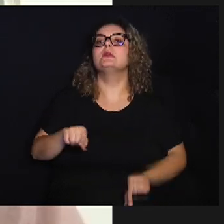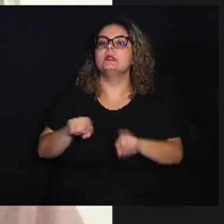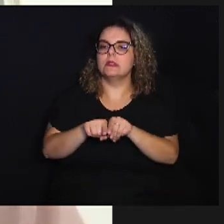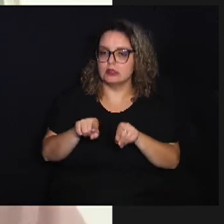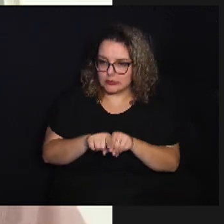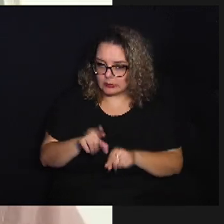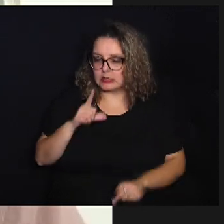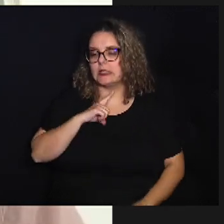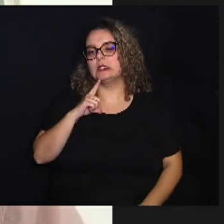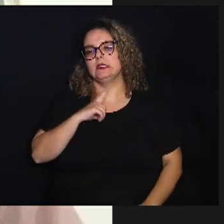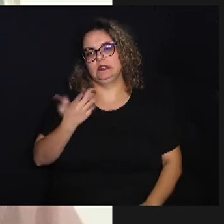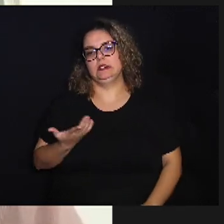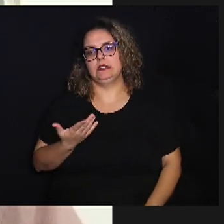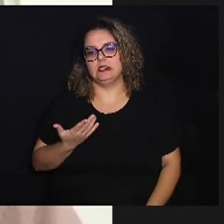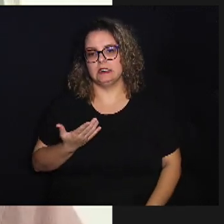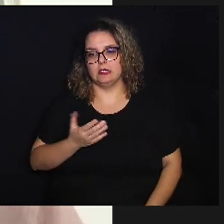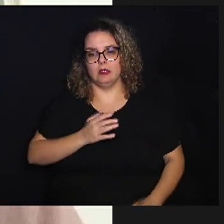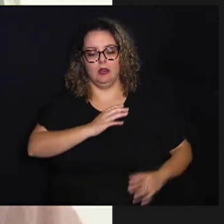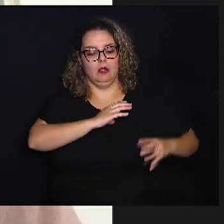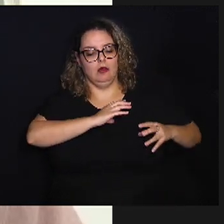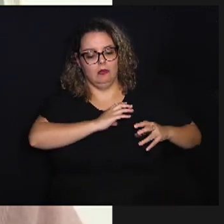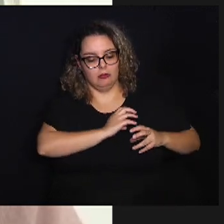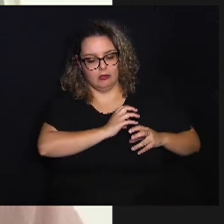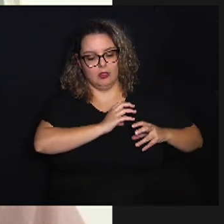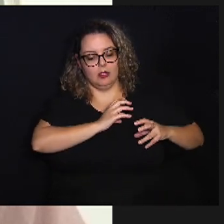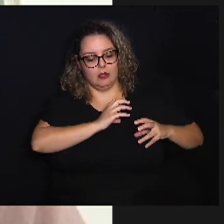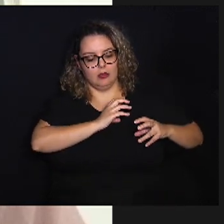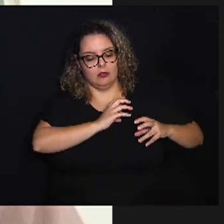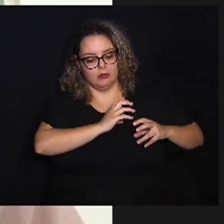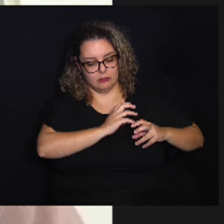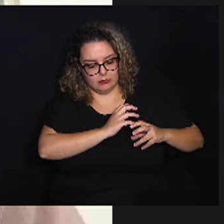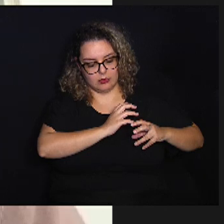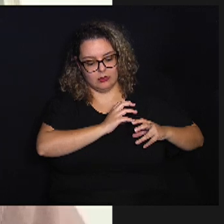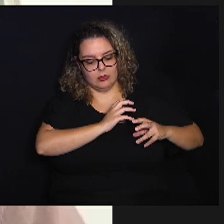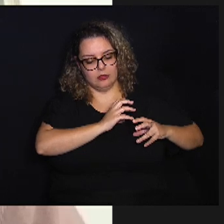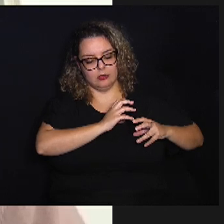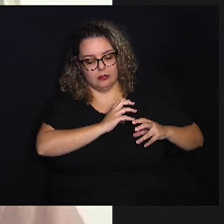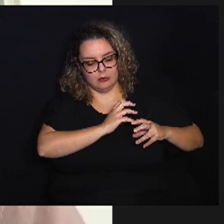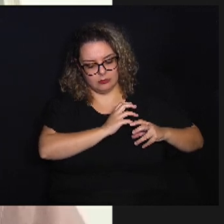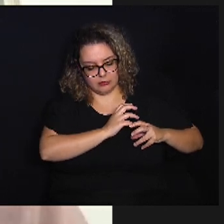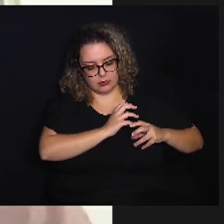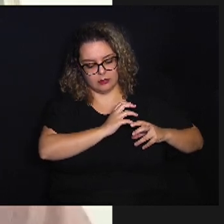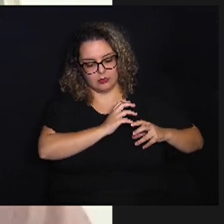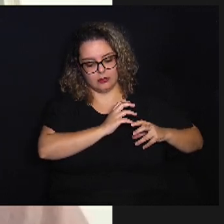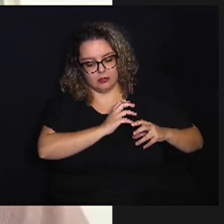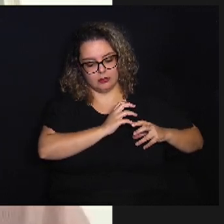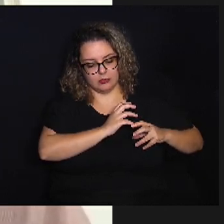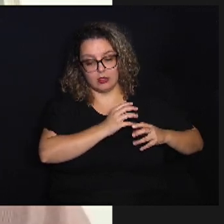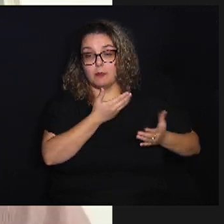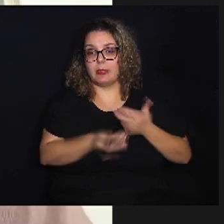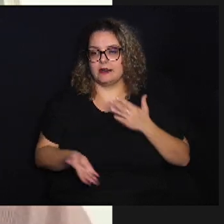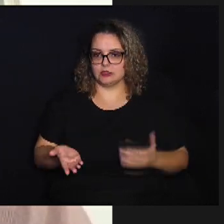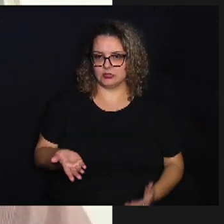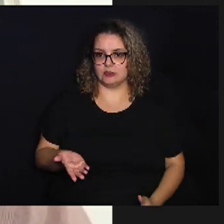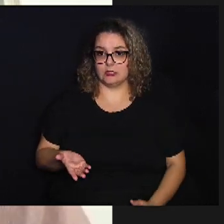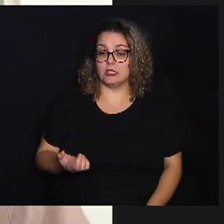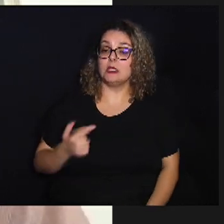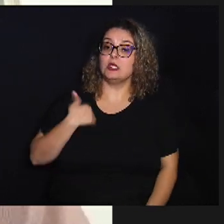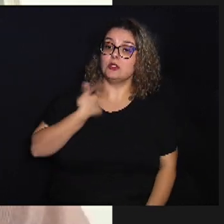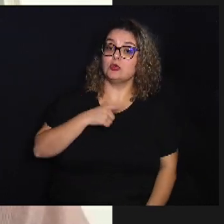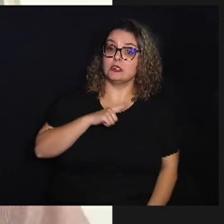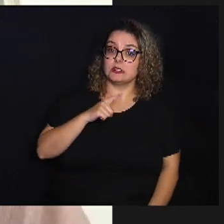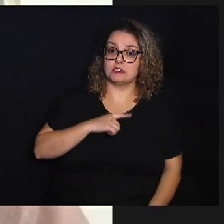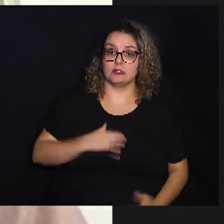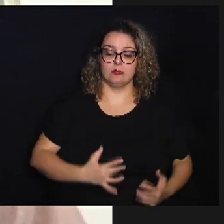provoca essa falência da bomba cardíaca, então ela perde essa força de contração. E ao invés da gente ter o